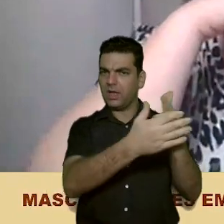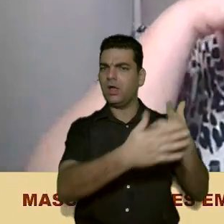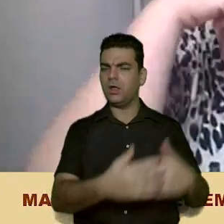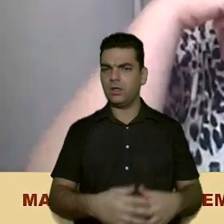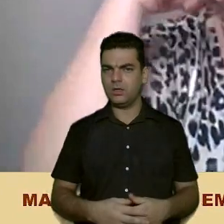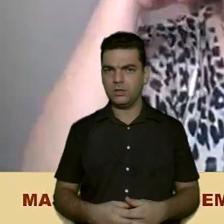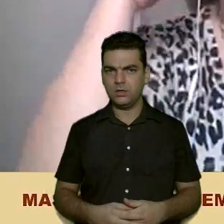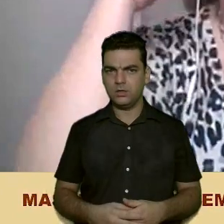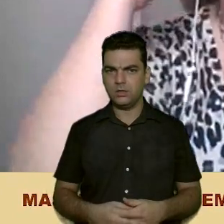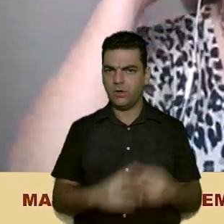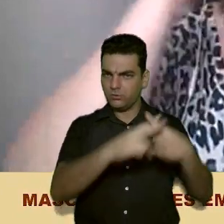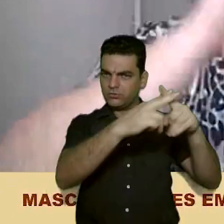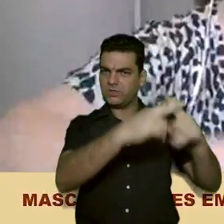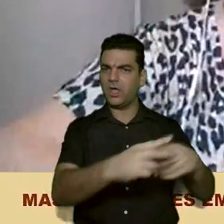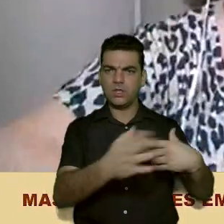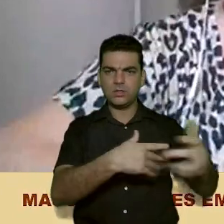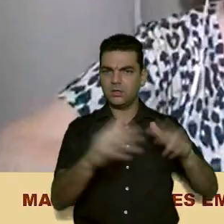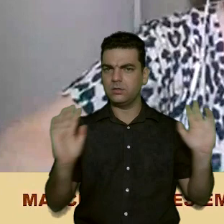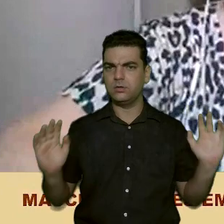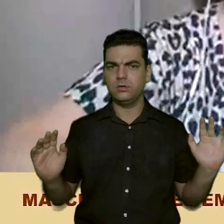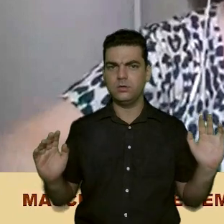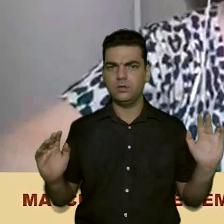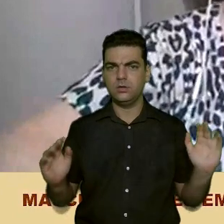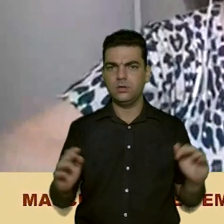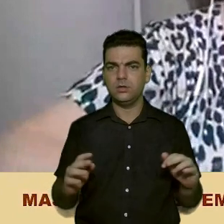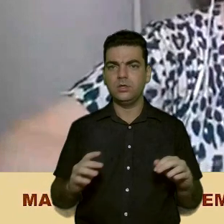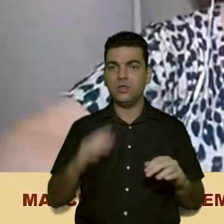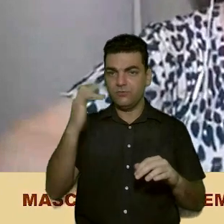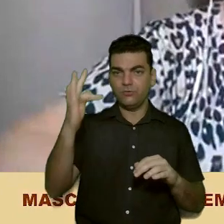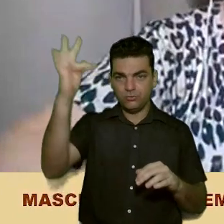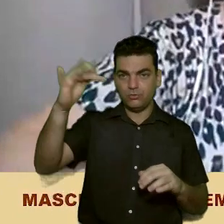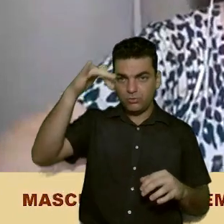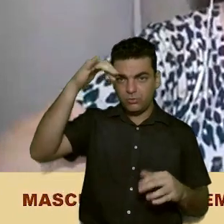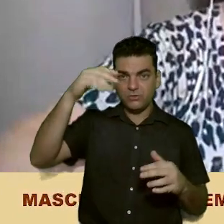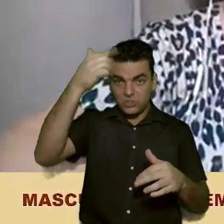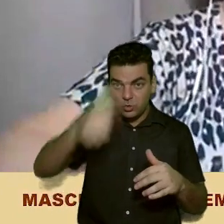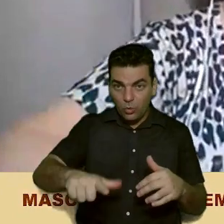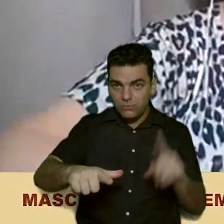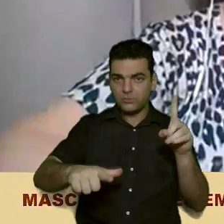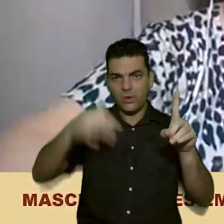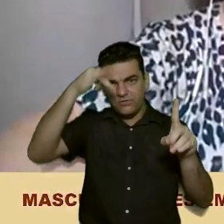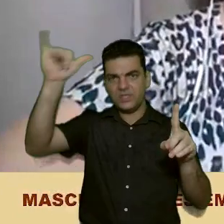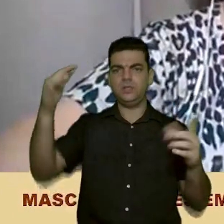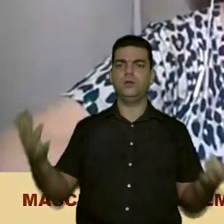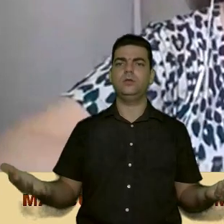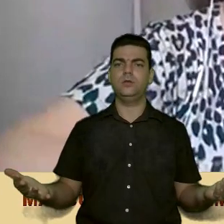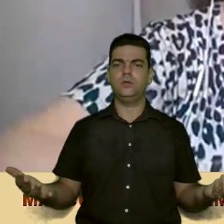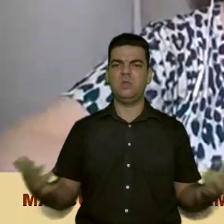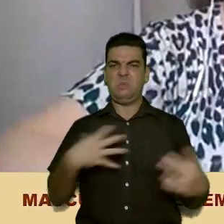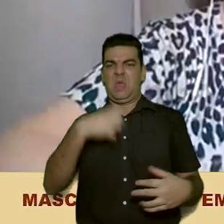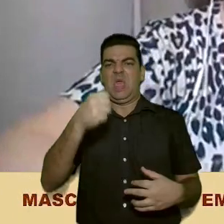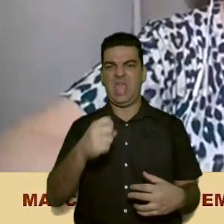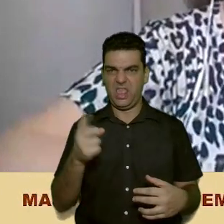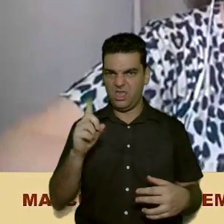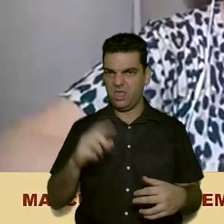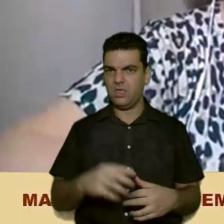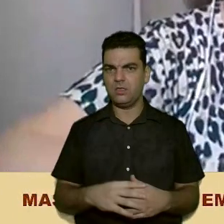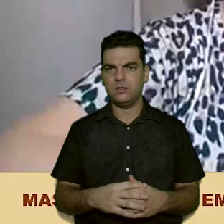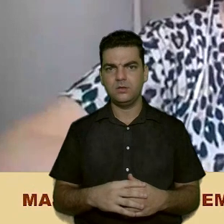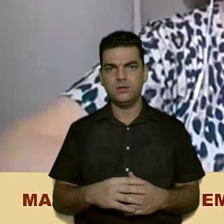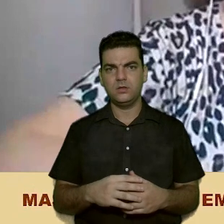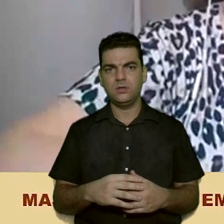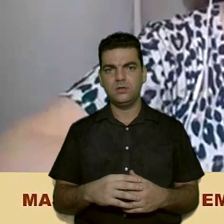peraí, agora vai tentar atrás de reparar esse dano que você causou, né? E principalmente vai ganhar a consciência para não